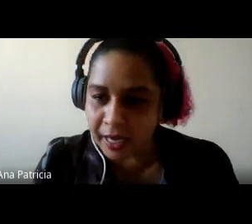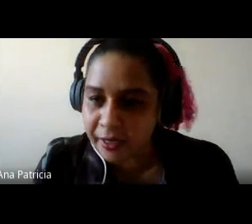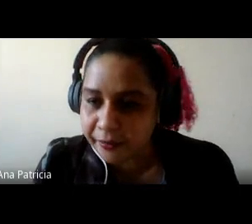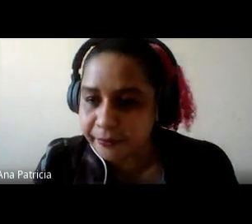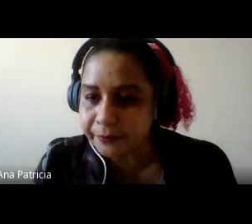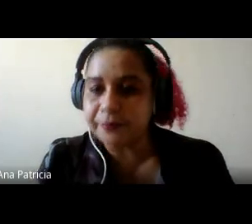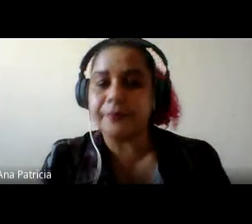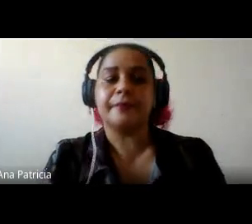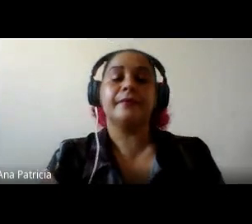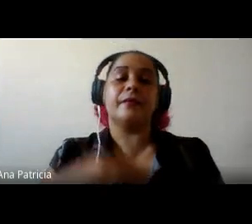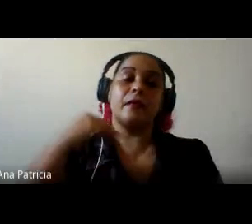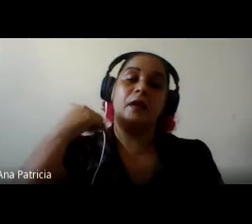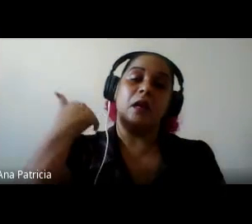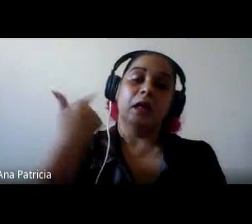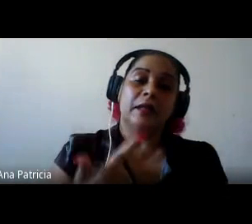Ok?